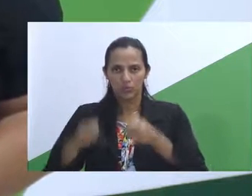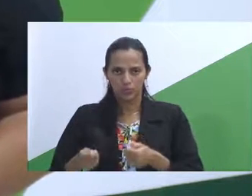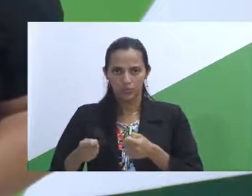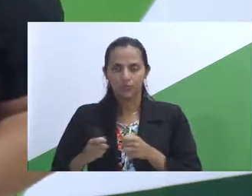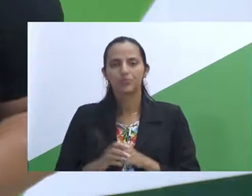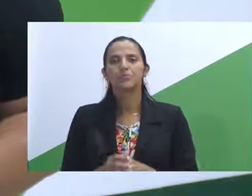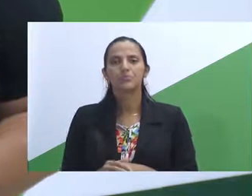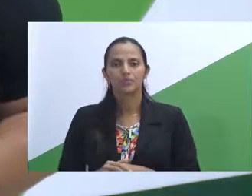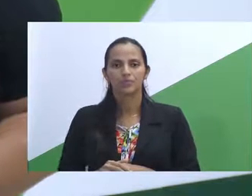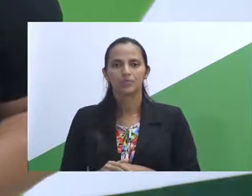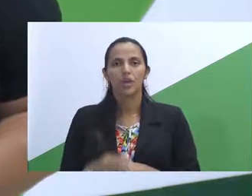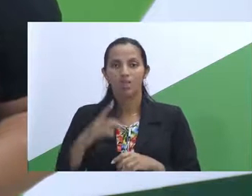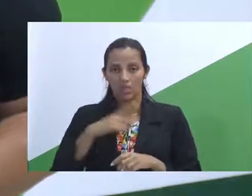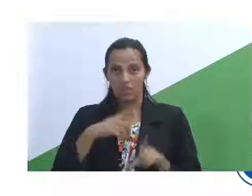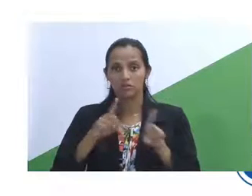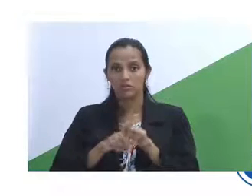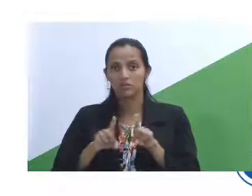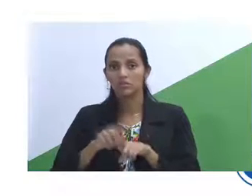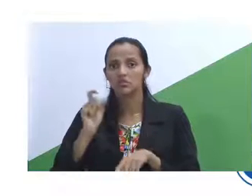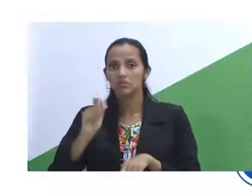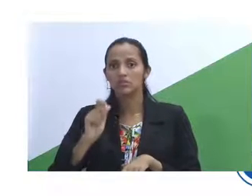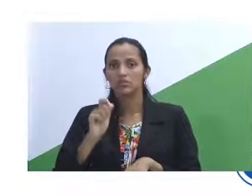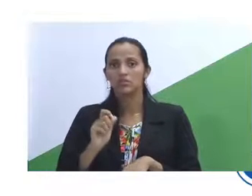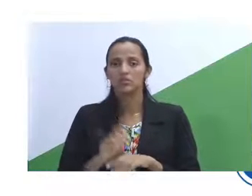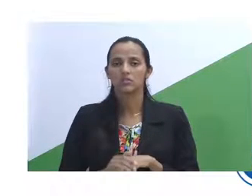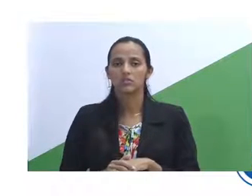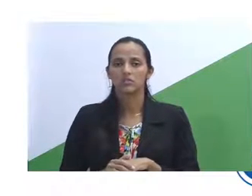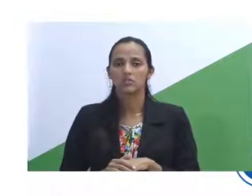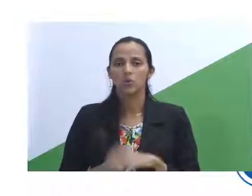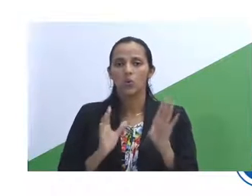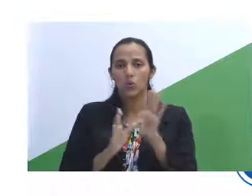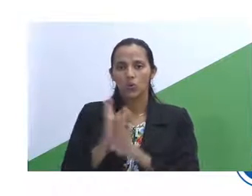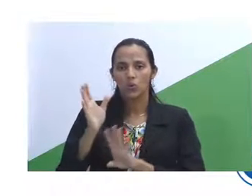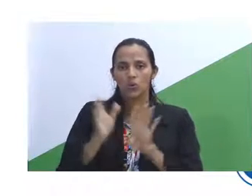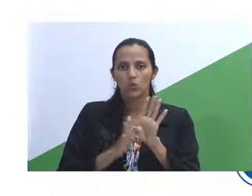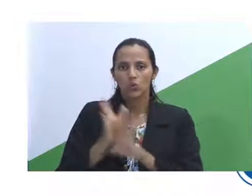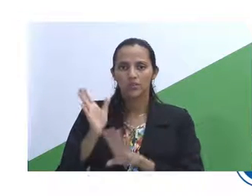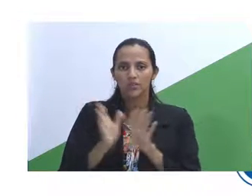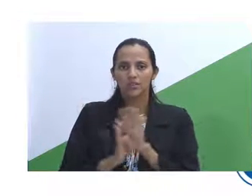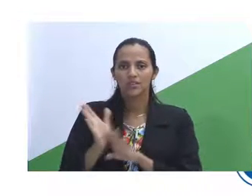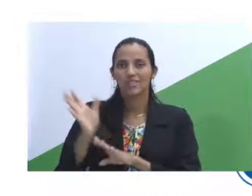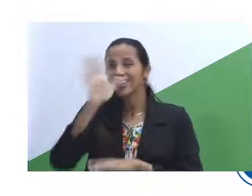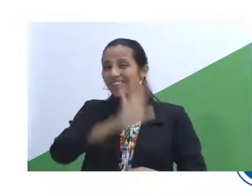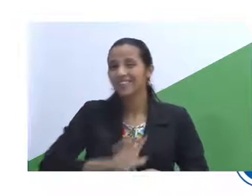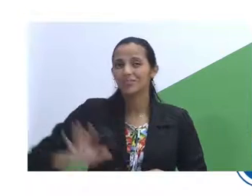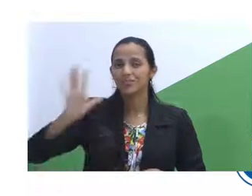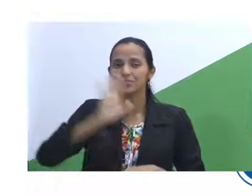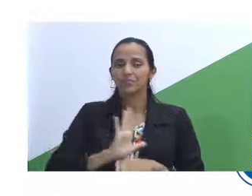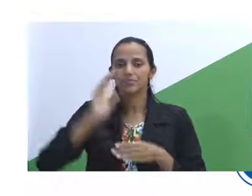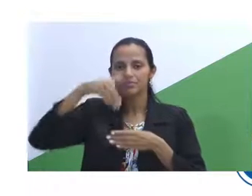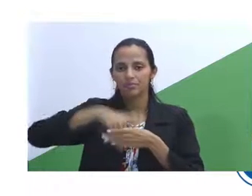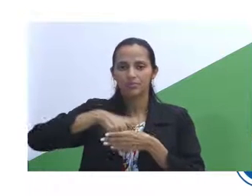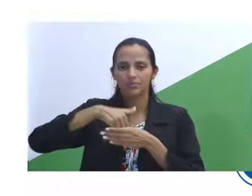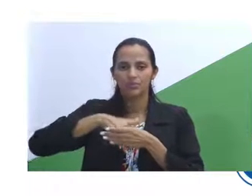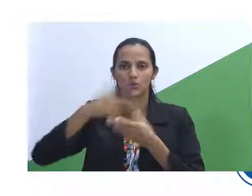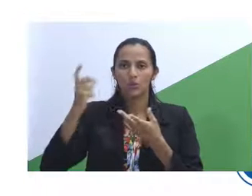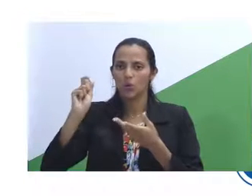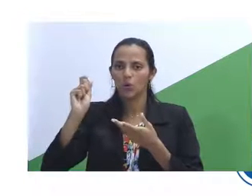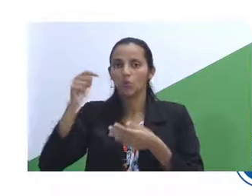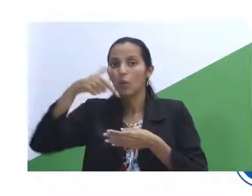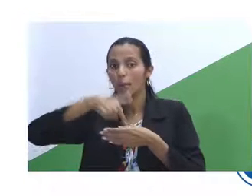outro ponto que nós temos aí vai ser justamente, então, o Conselho Nacional do Petróleo, que é, então, de 1938.